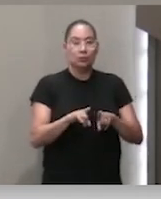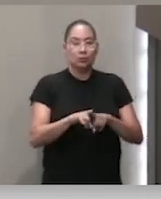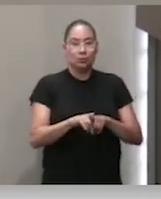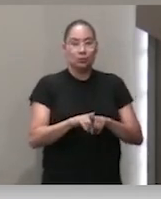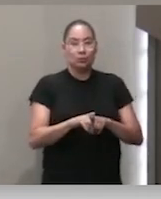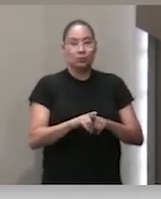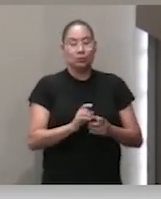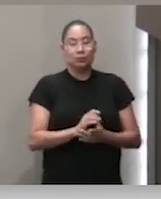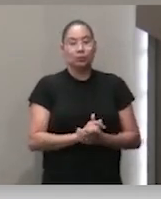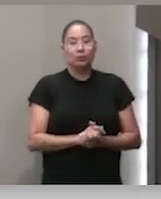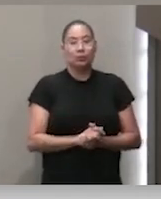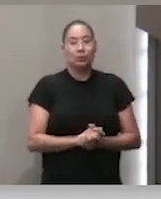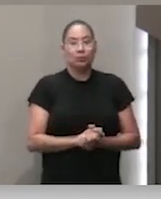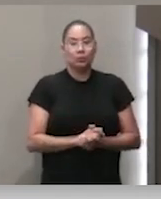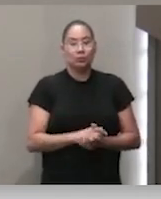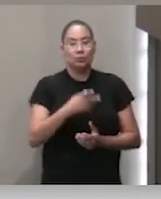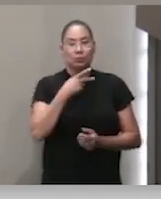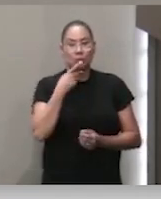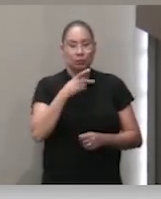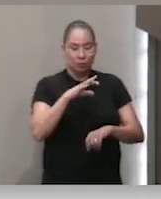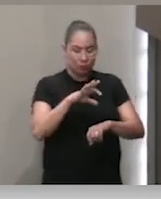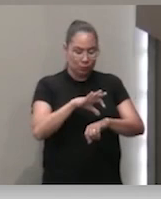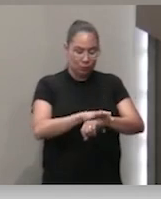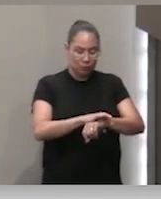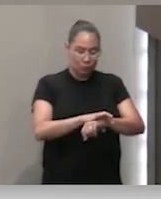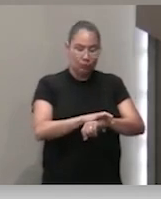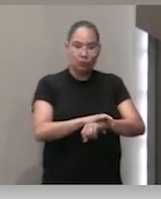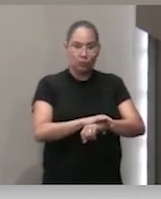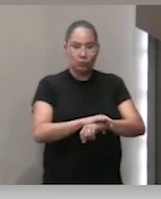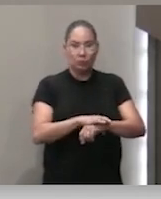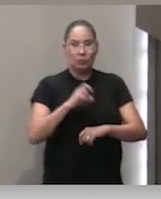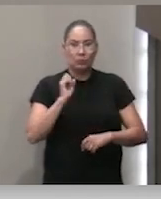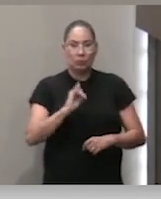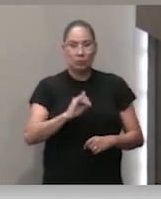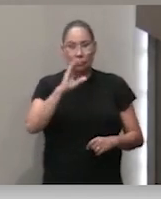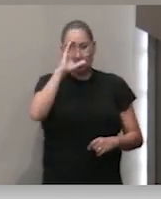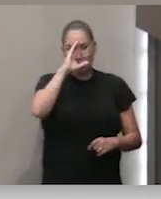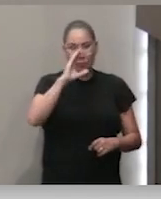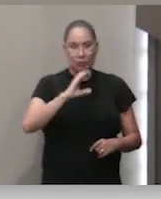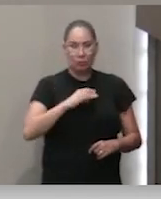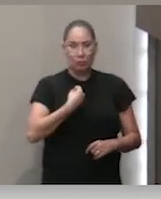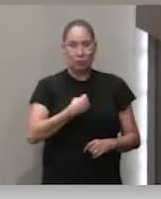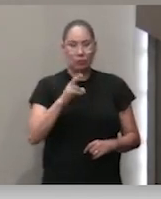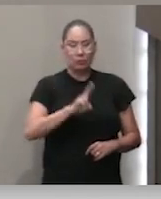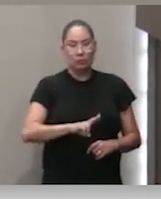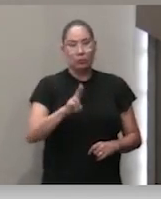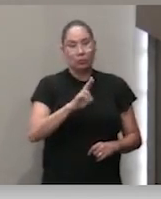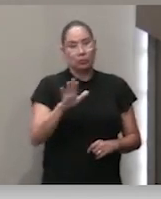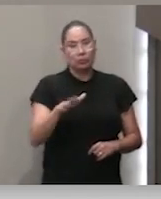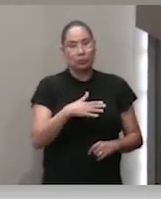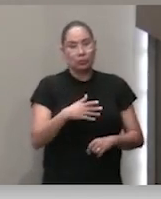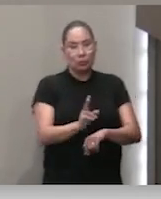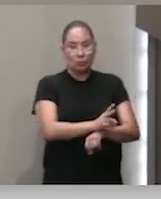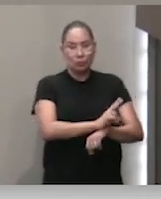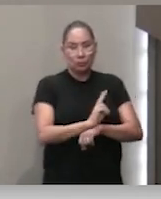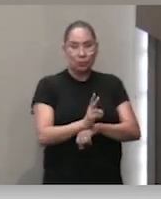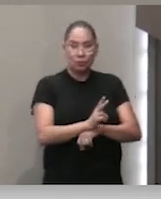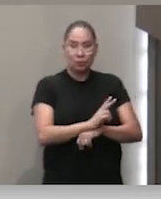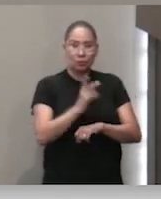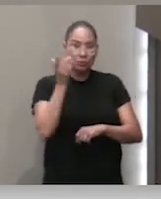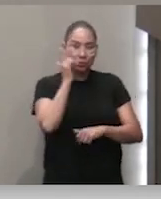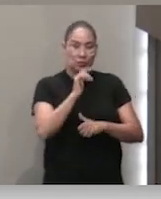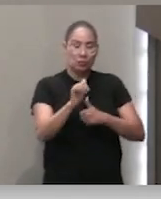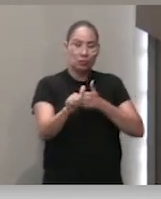a questão das tornozeleiras, né, para os agressores, que se esse cidadão estivesse usando tornozeleira, estaria sendo monitorado e não se aproximaria da